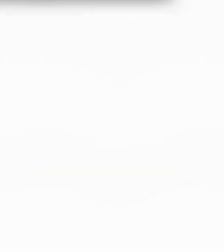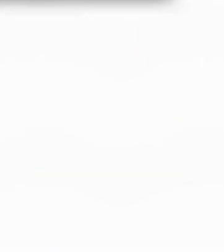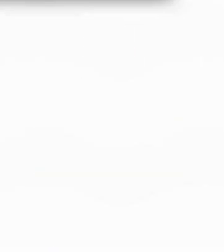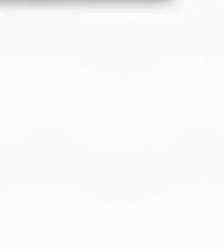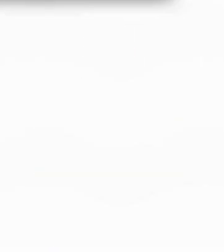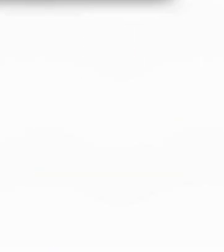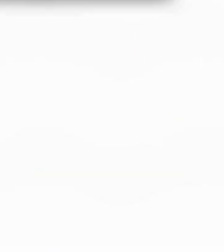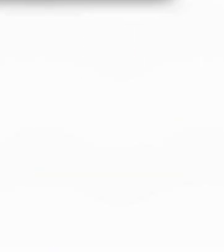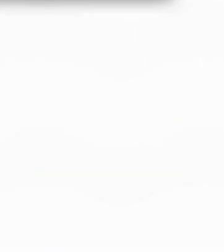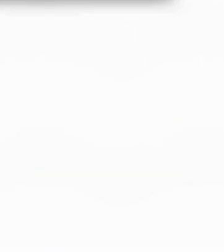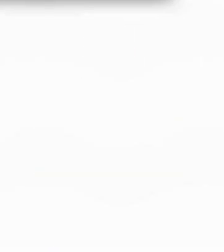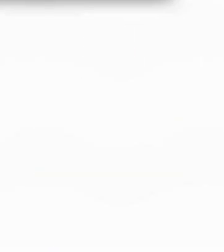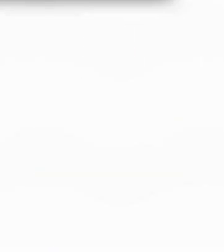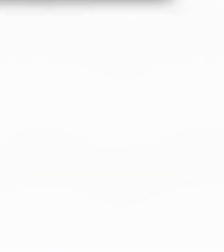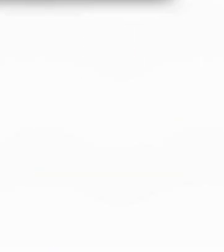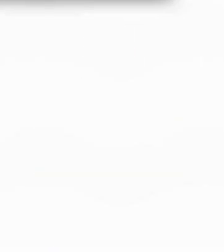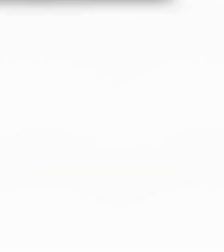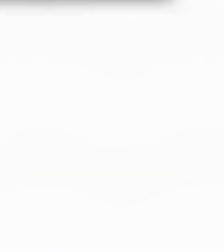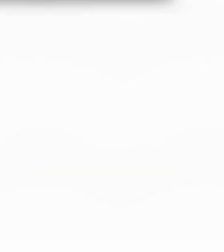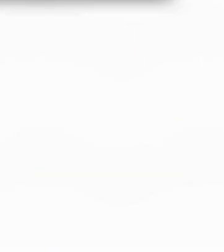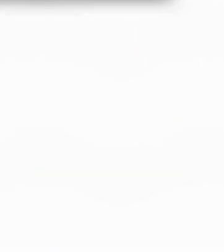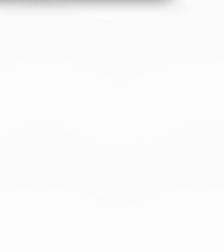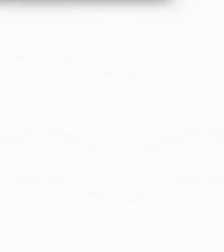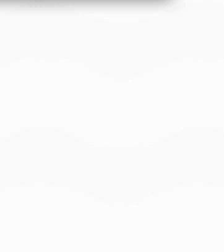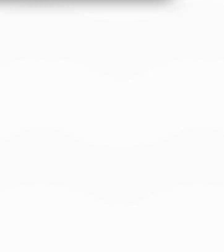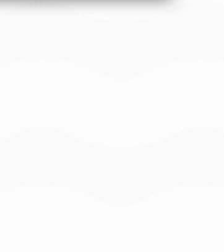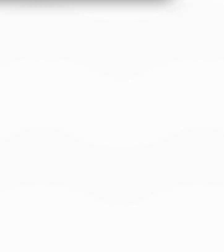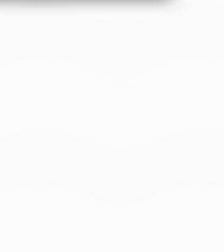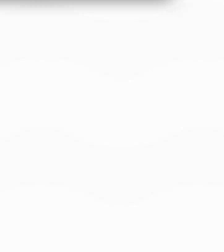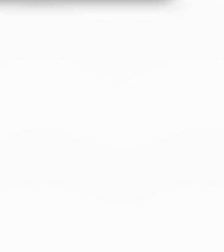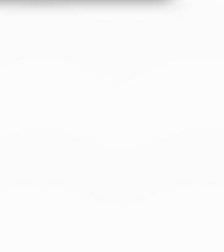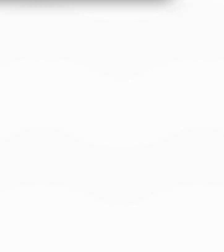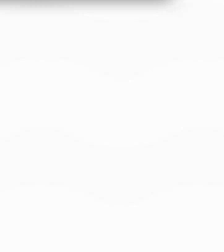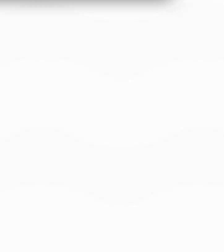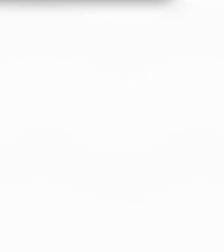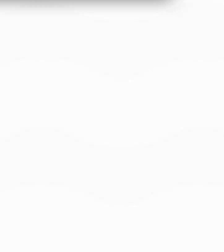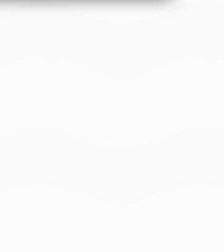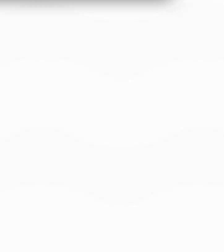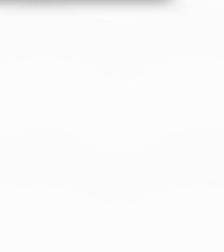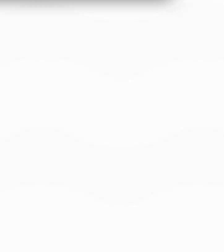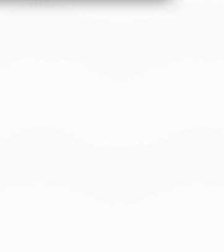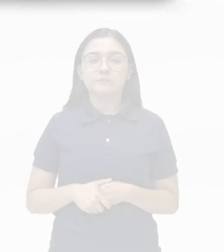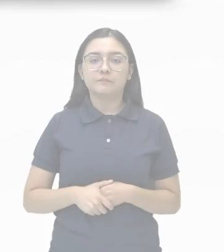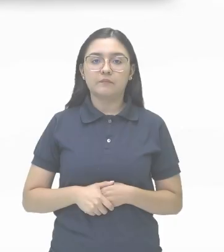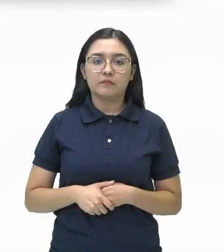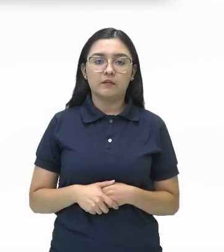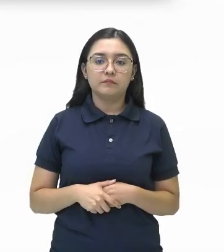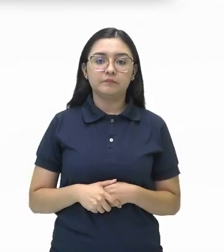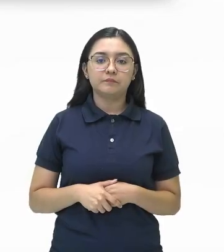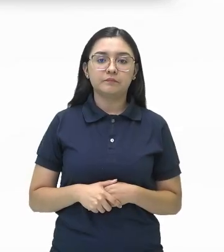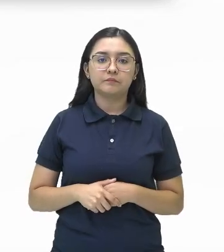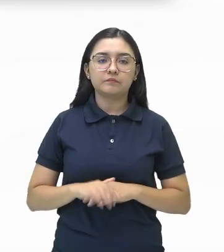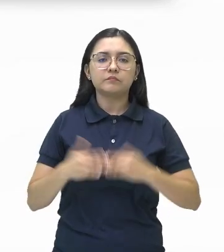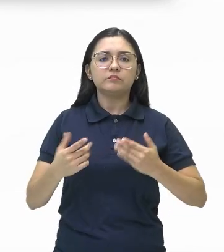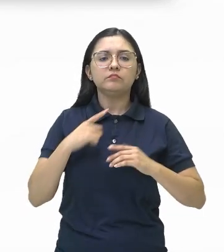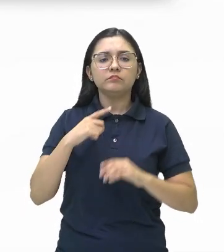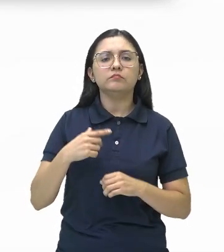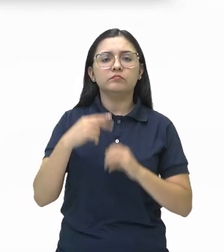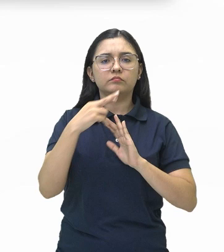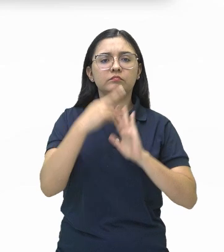muito importantes. O conceito dessas palavras são muito importantes. Tá? Princípio fundamental significa o